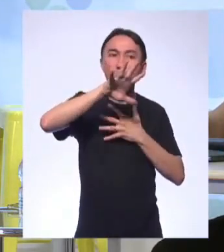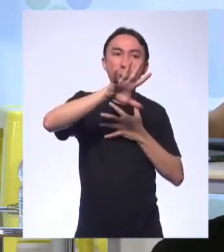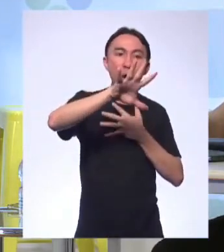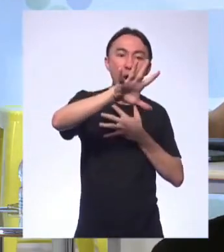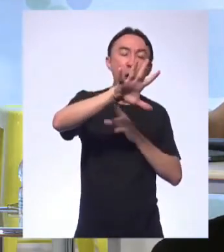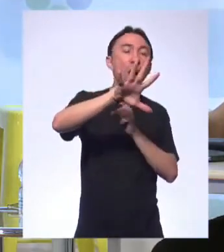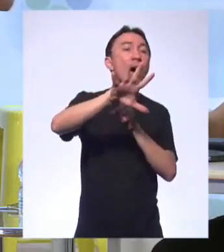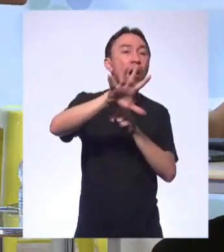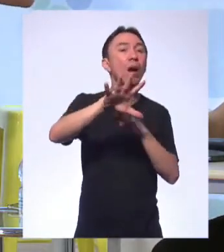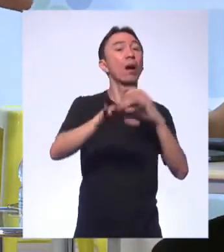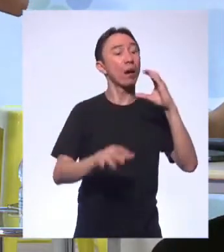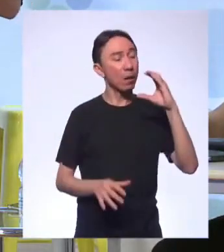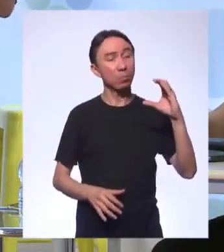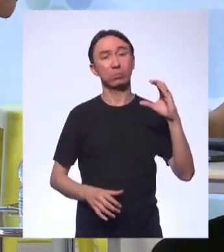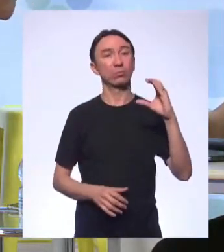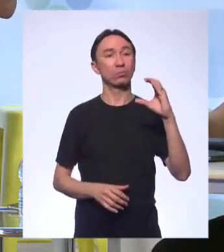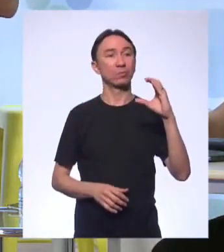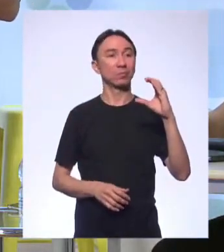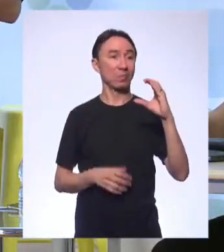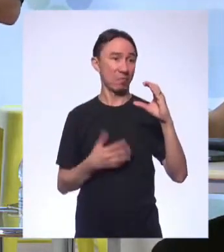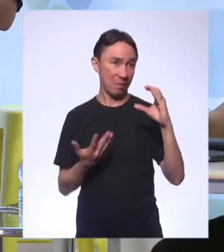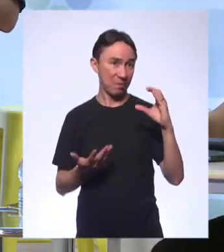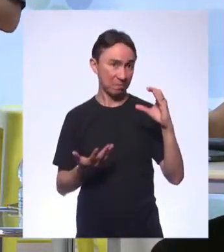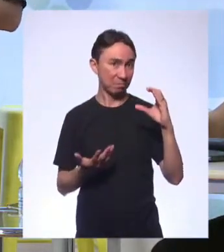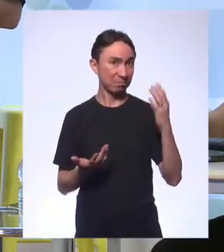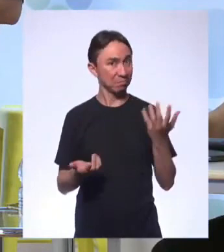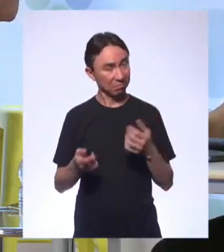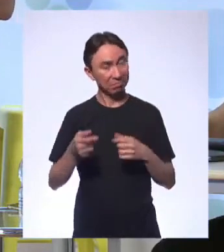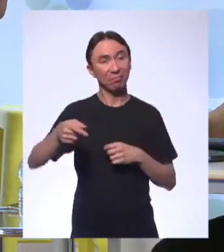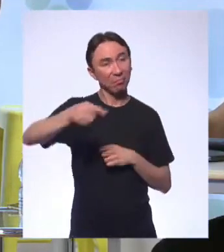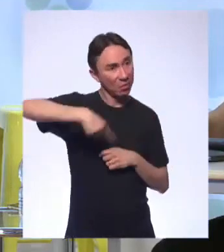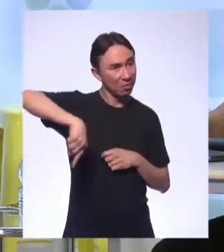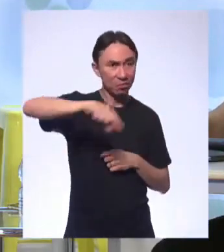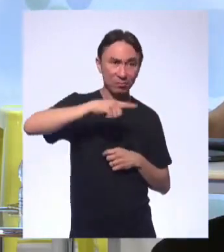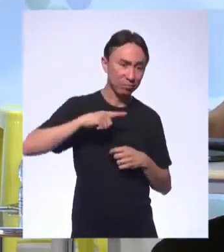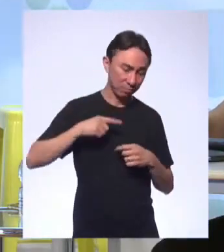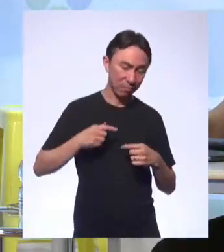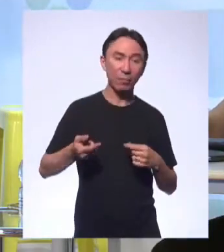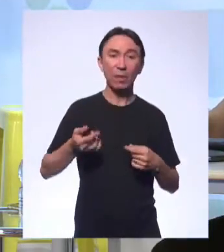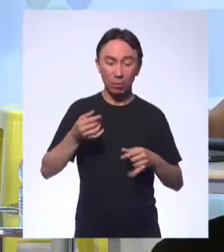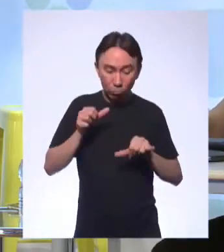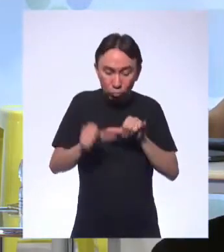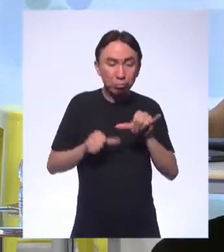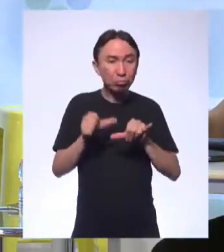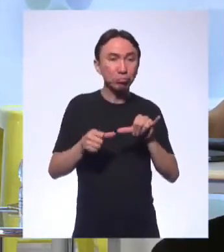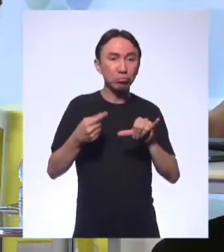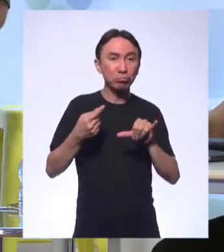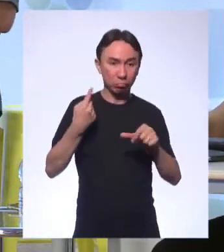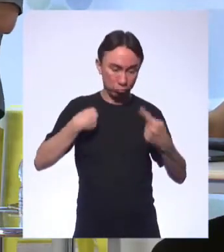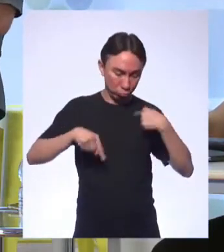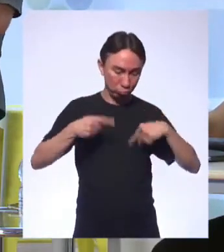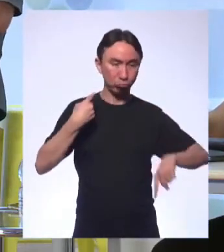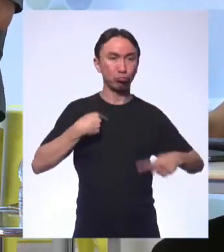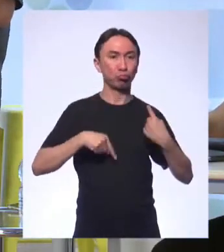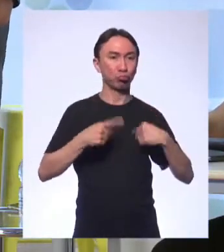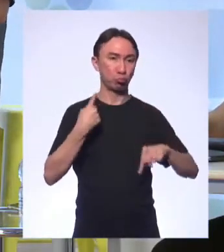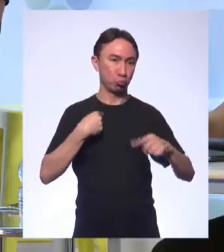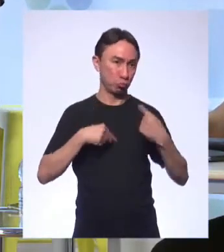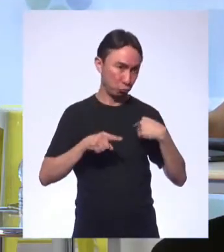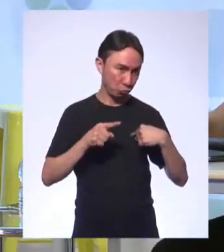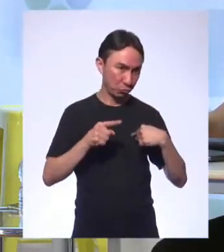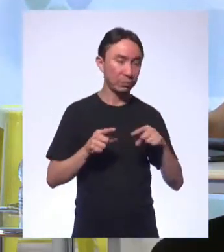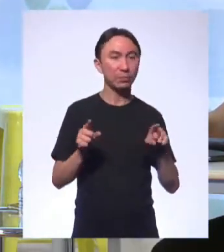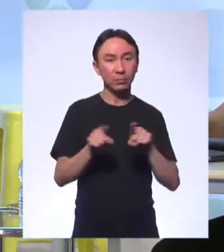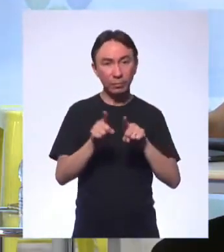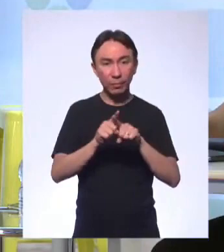ok, das reações químicas que ocorrem em nosso organismo. E aí nós temos o meio